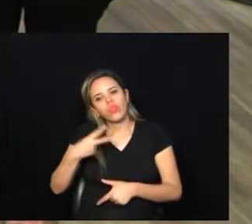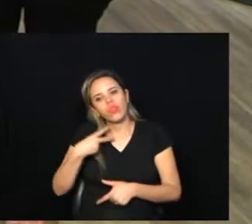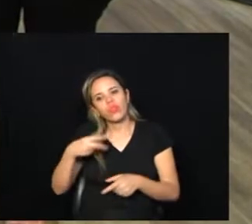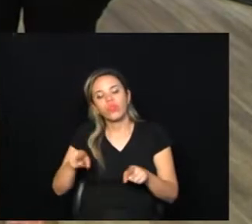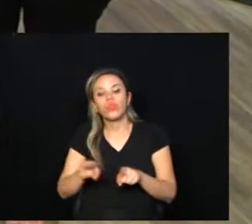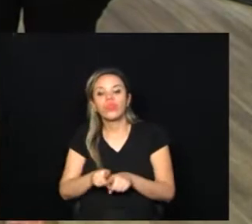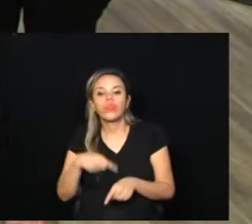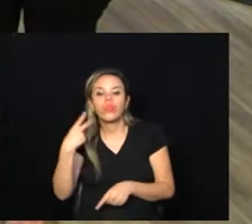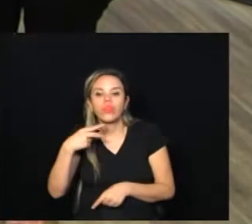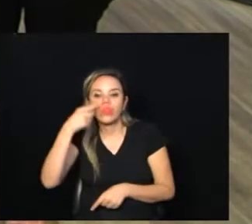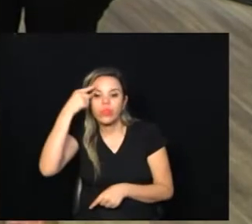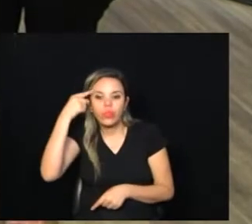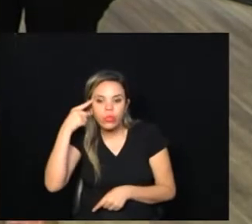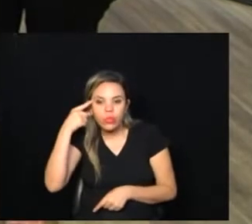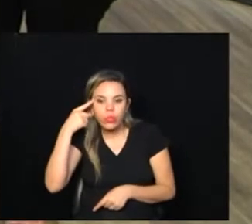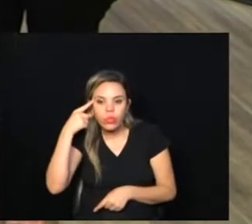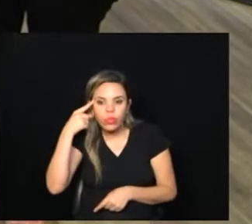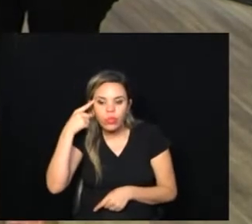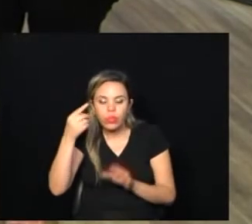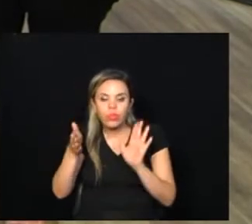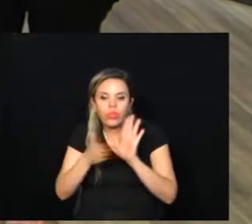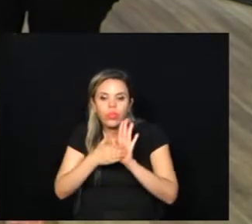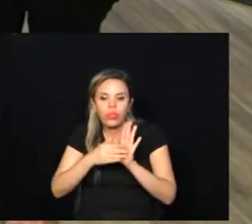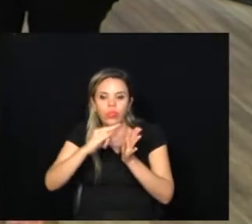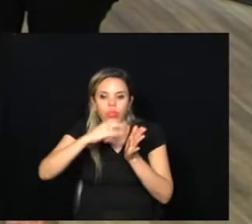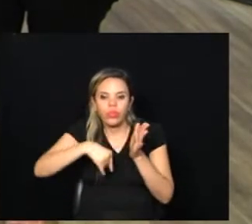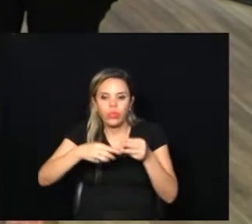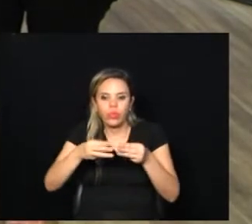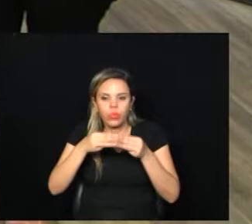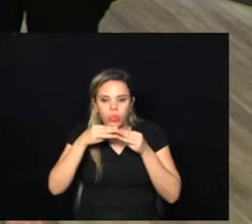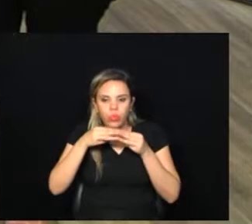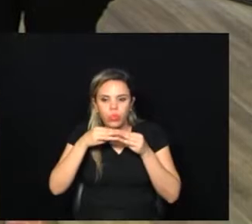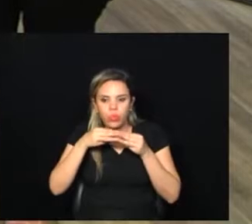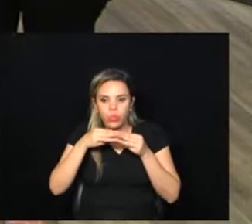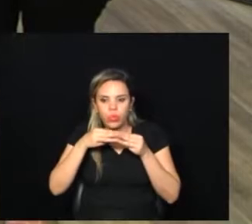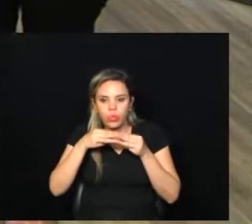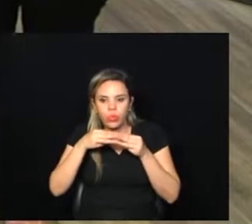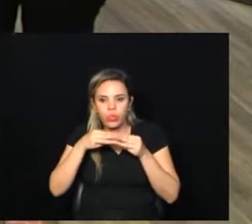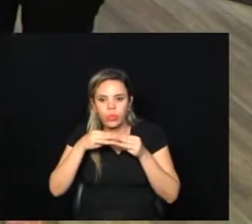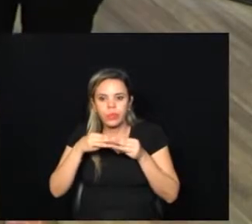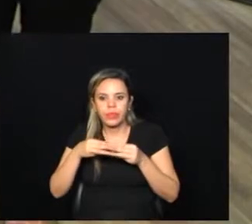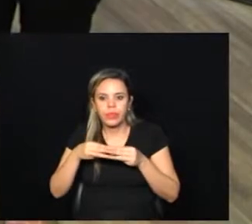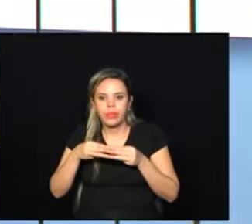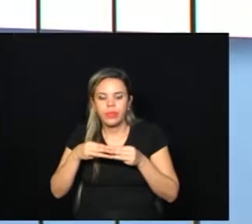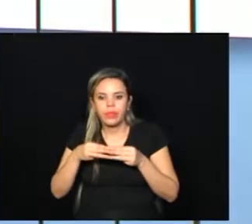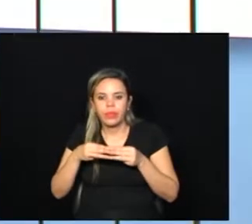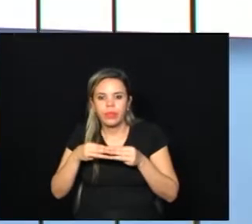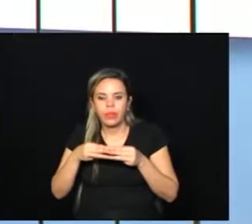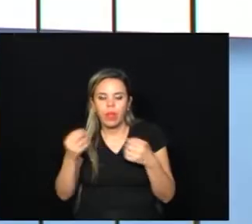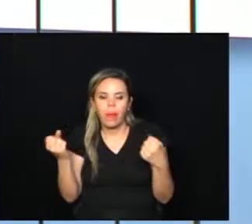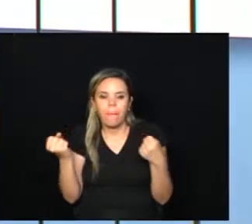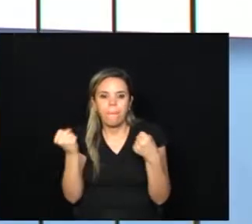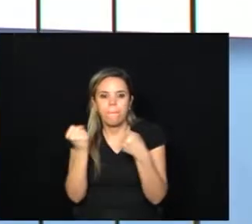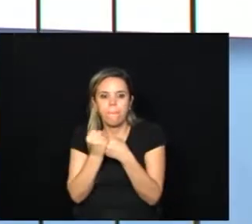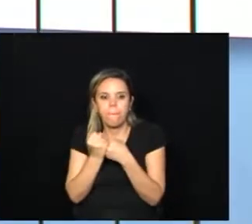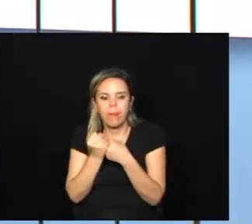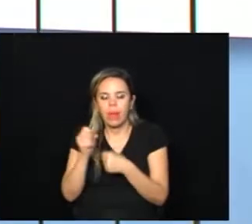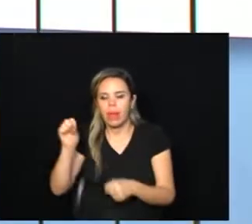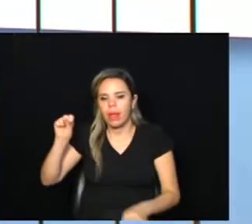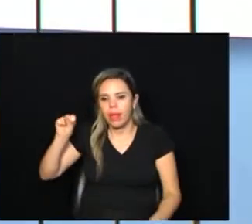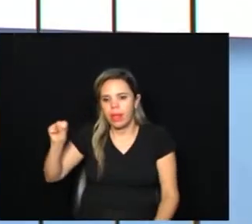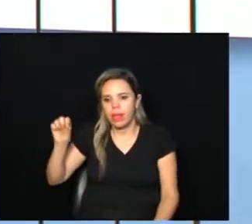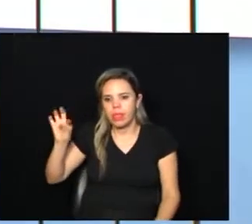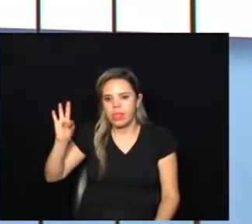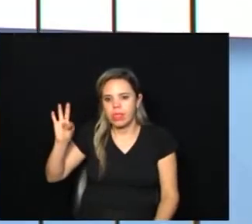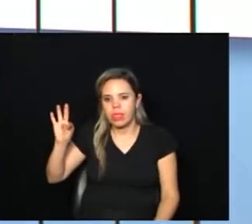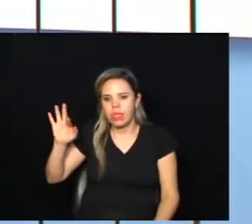também, a vereadora Paola Miguel protocolou uma moção. É uma moção de apoio ao Supremo